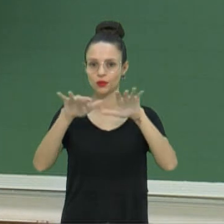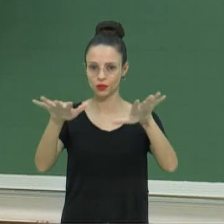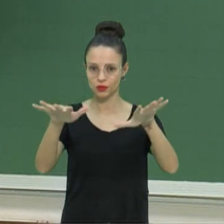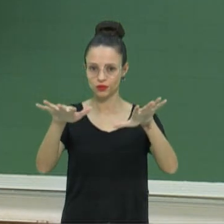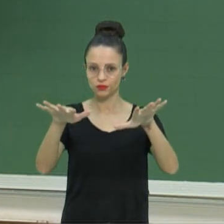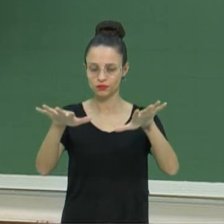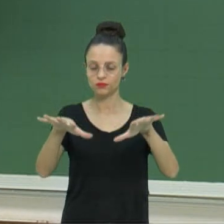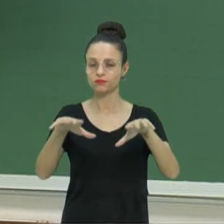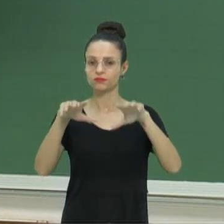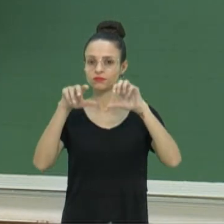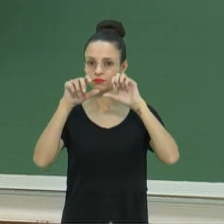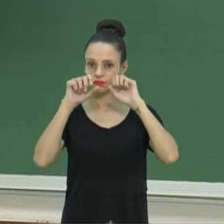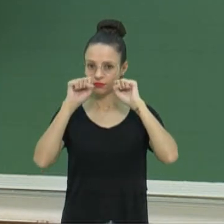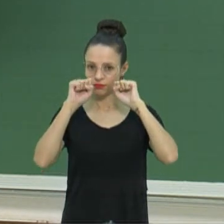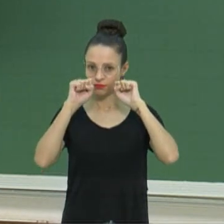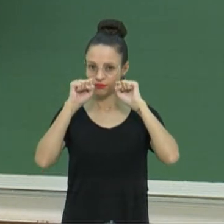Então,